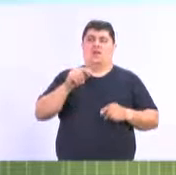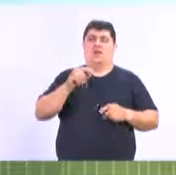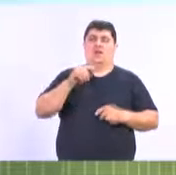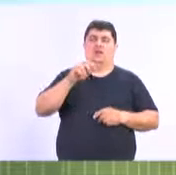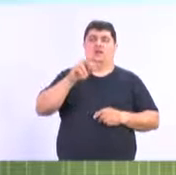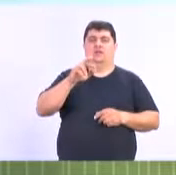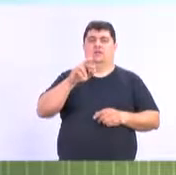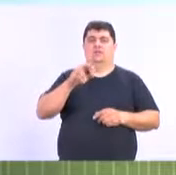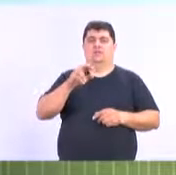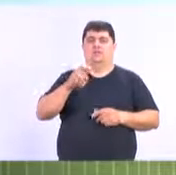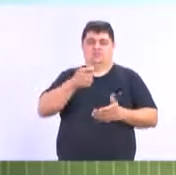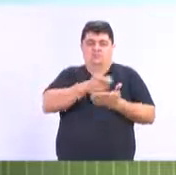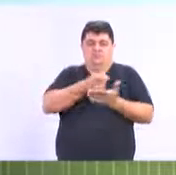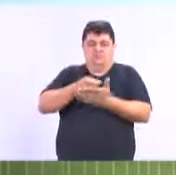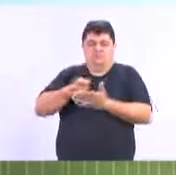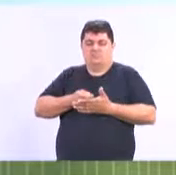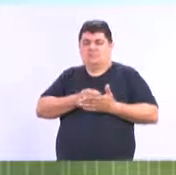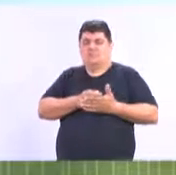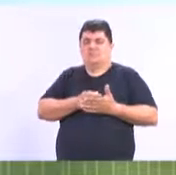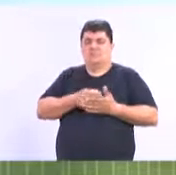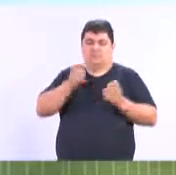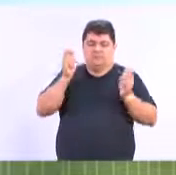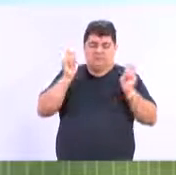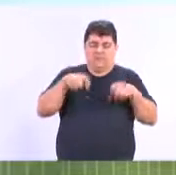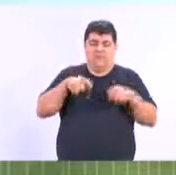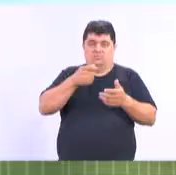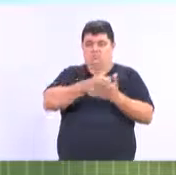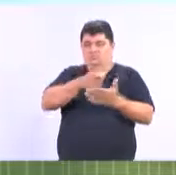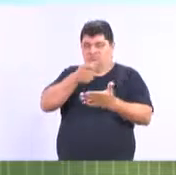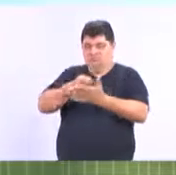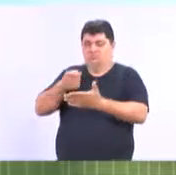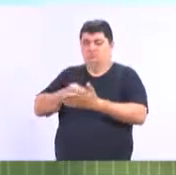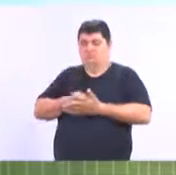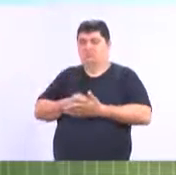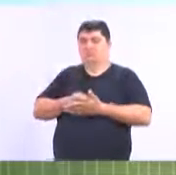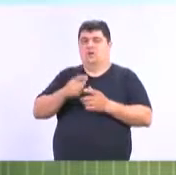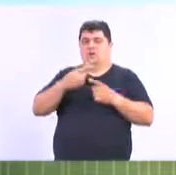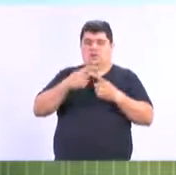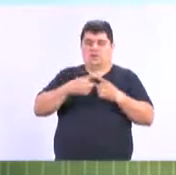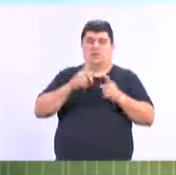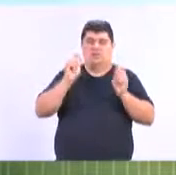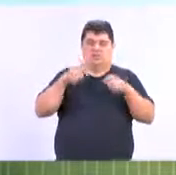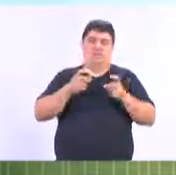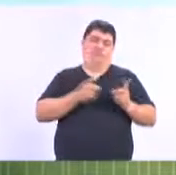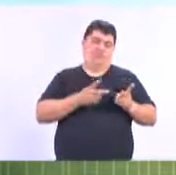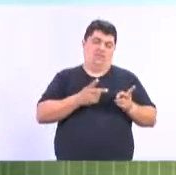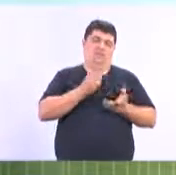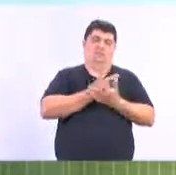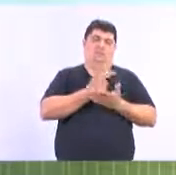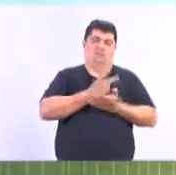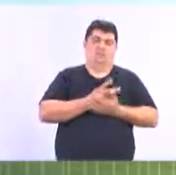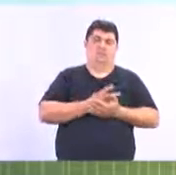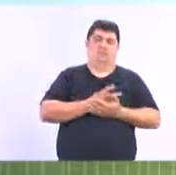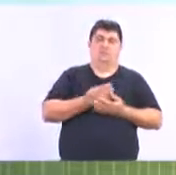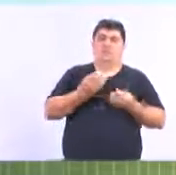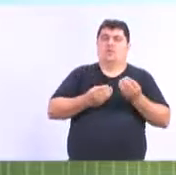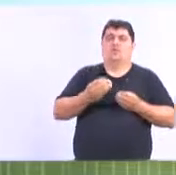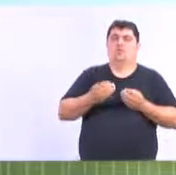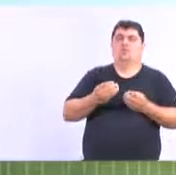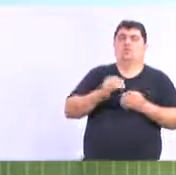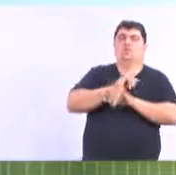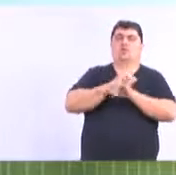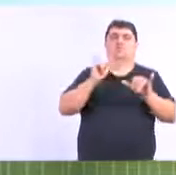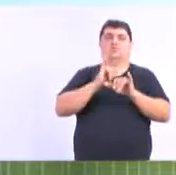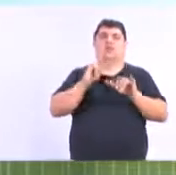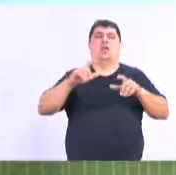de contribuição, é o que eu vou conseguir pagar para poder obter aquela receita. Qual a estrutura de propaganda, quanto